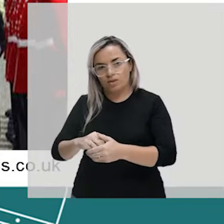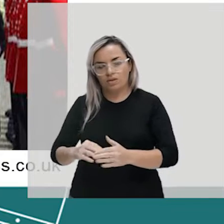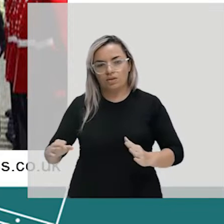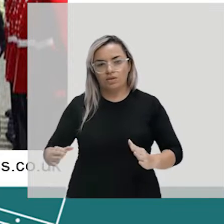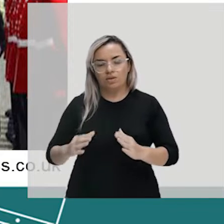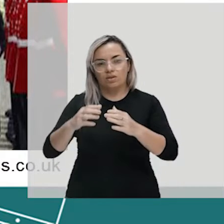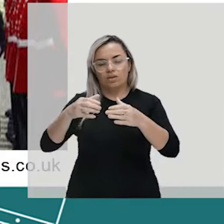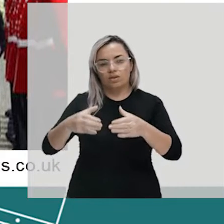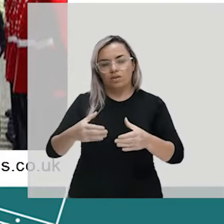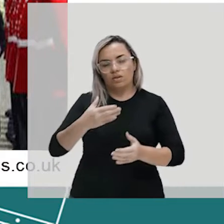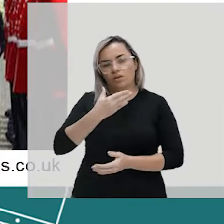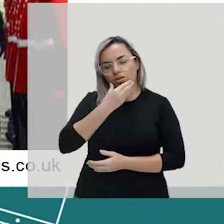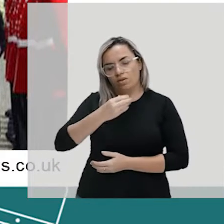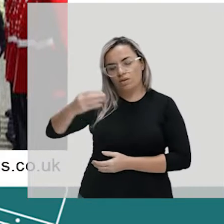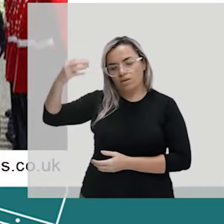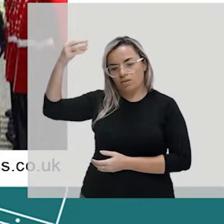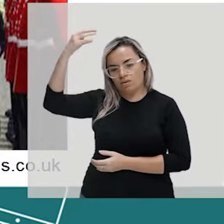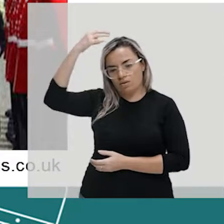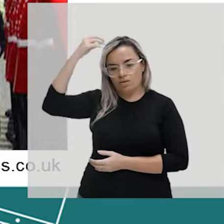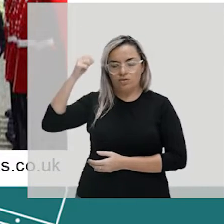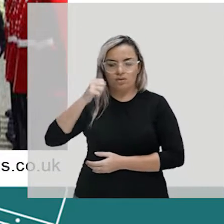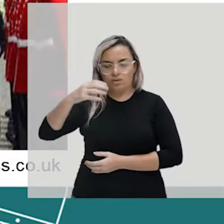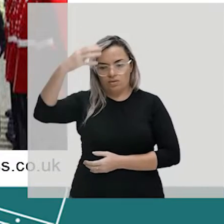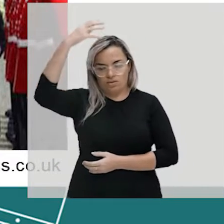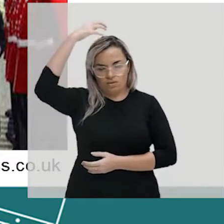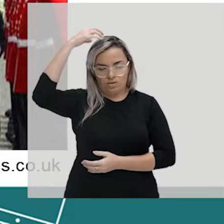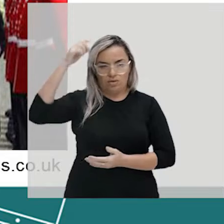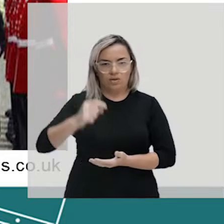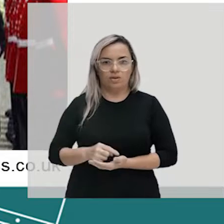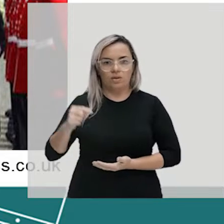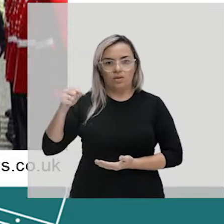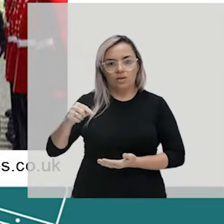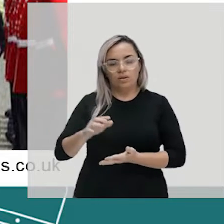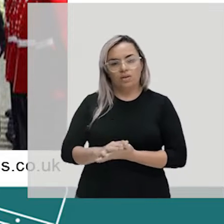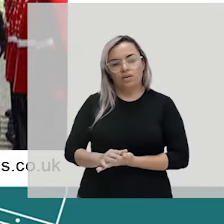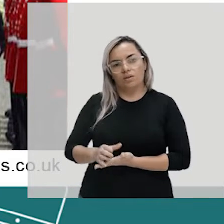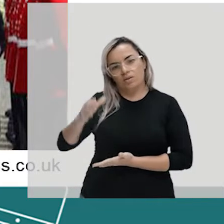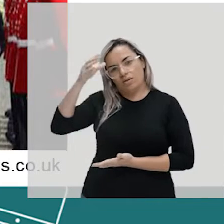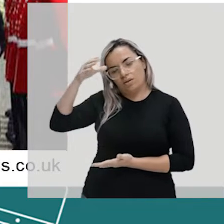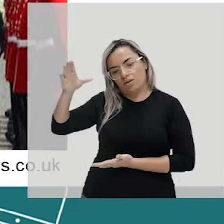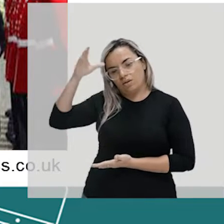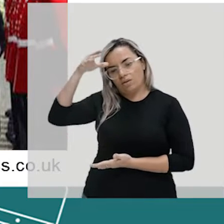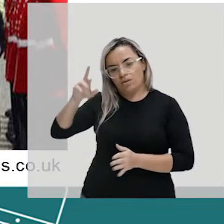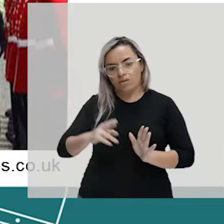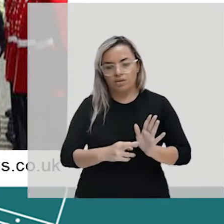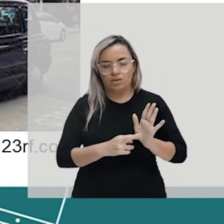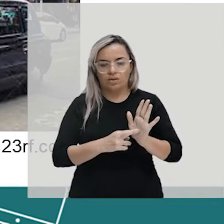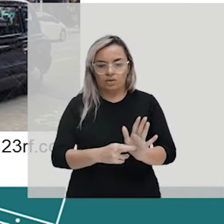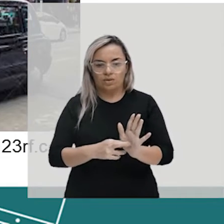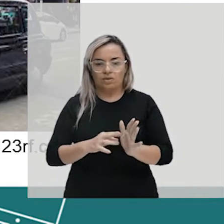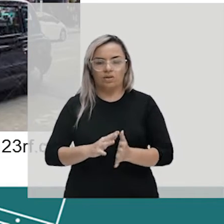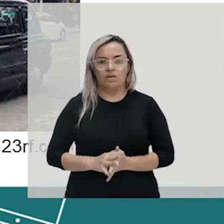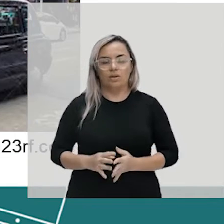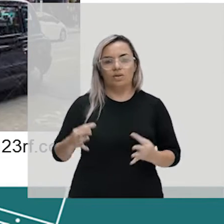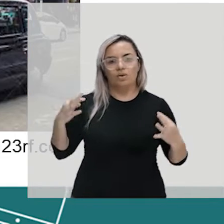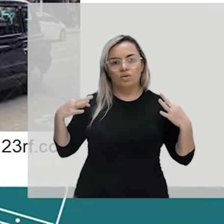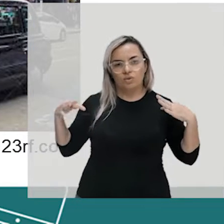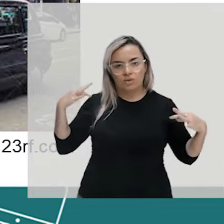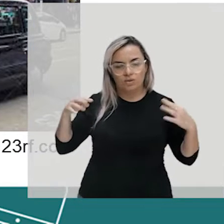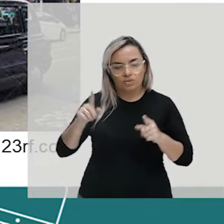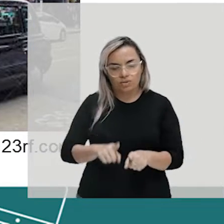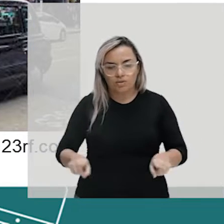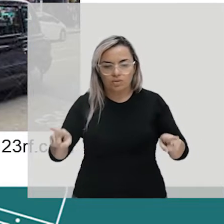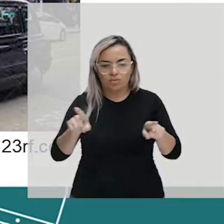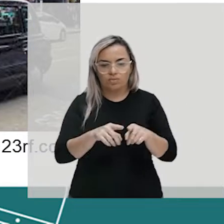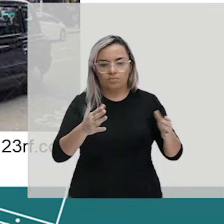ponto que acaba representando a cultura mas que também vira uma atração turística tá é bem comum ainda falando da questão